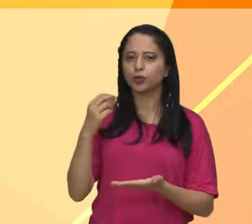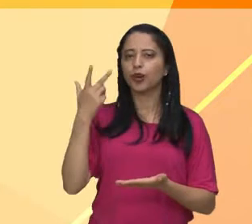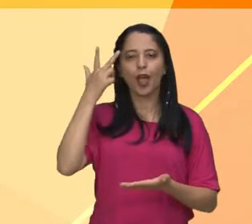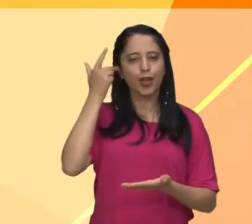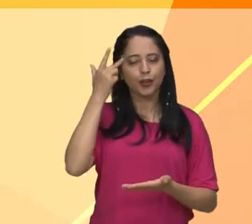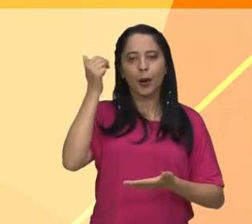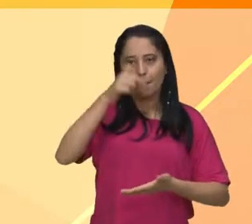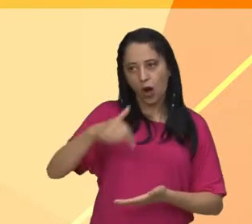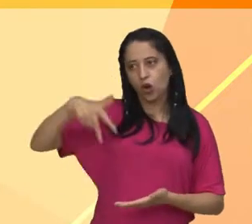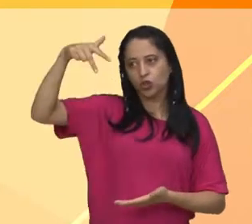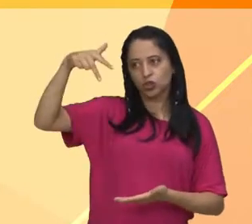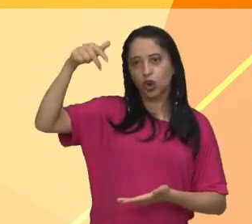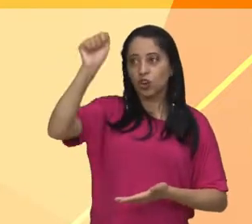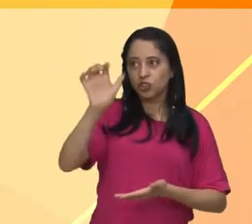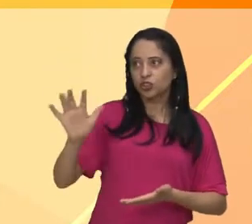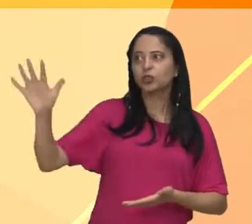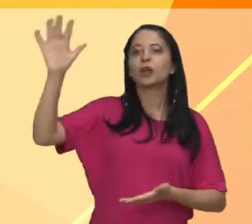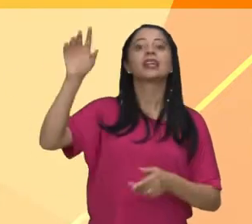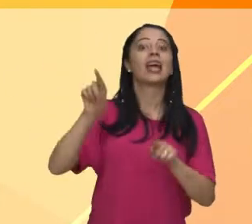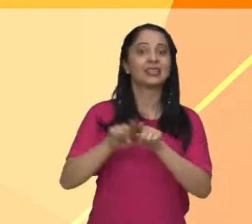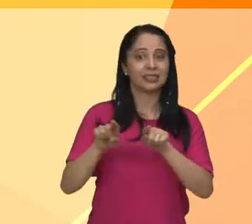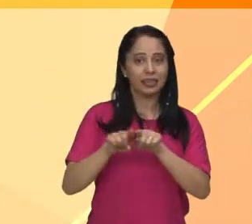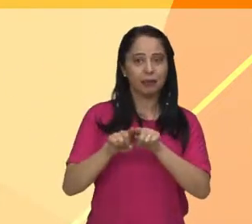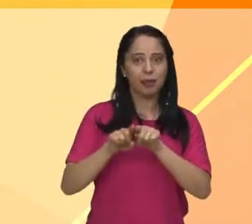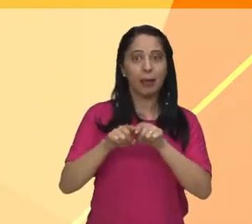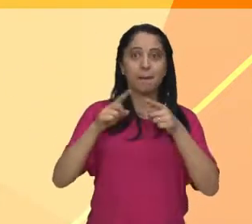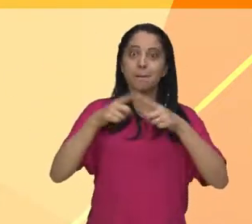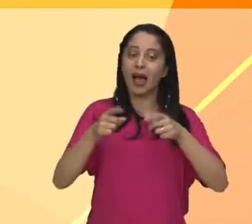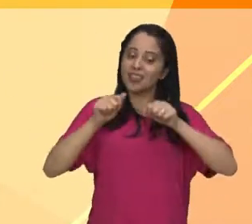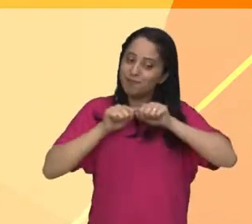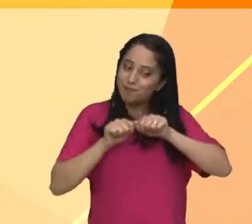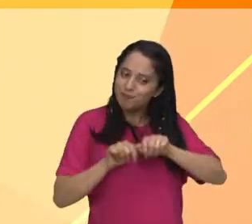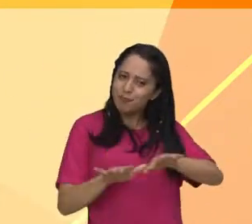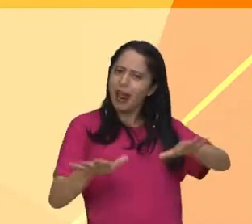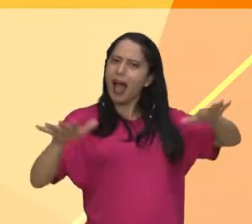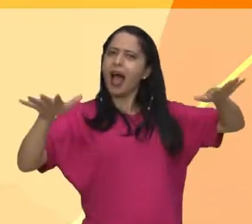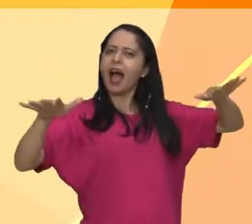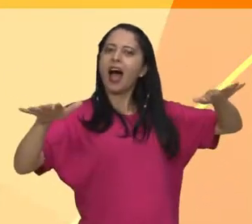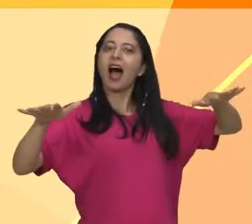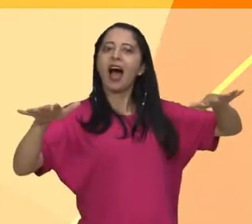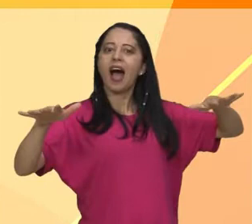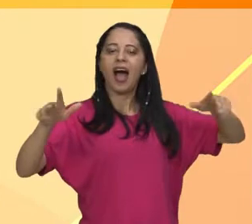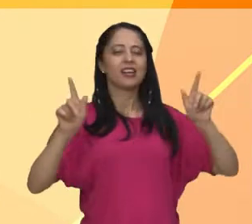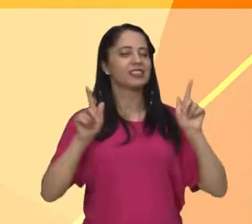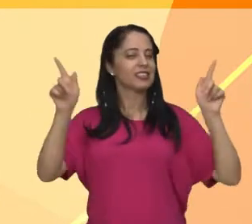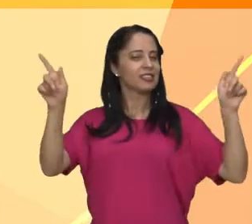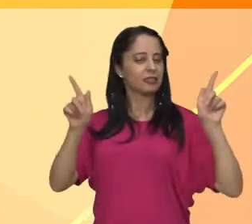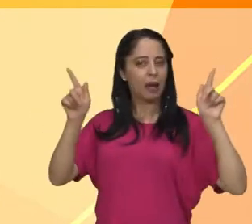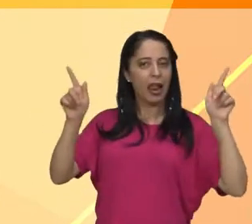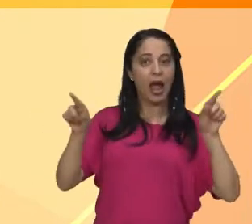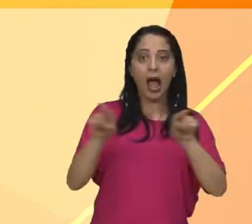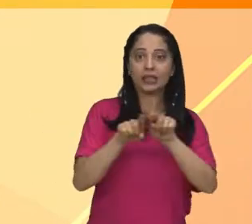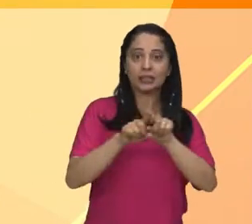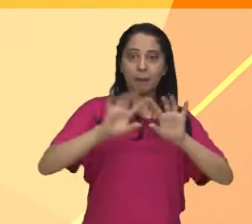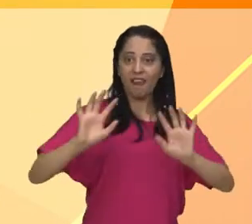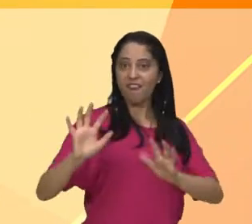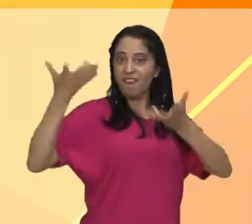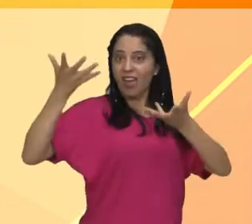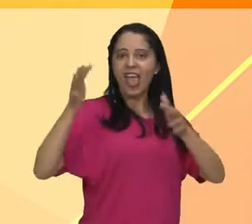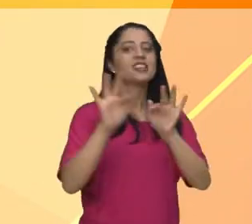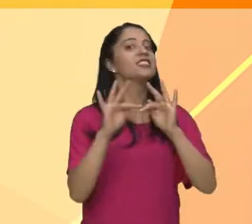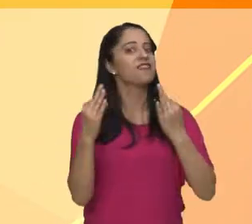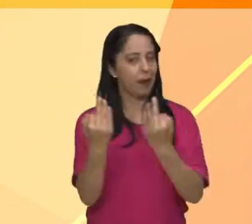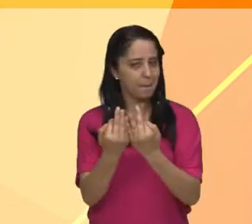norte e no nordeste do país, porém hoje em dia toma conta de todas as pistas de dança, das baladas, das reuniões em família.